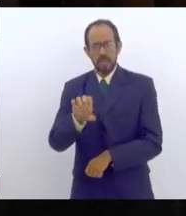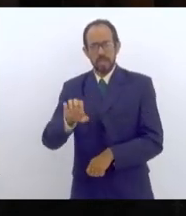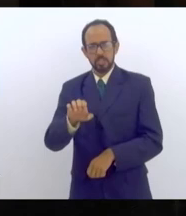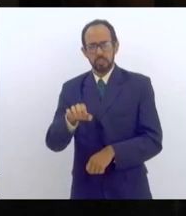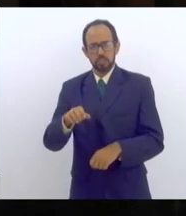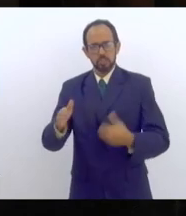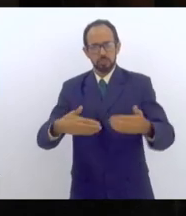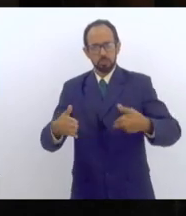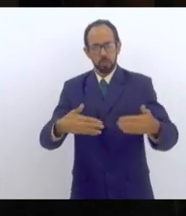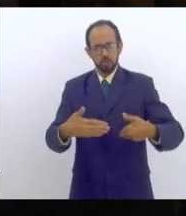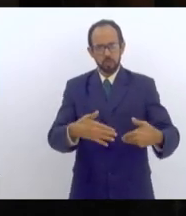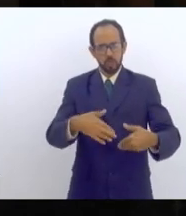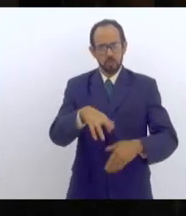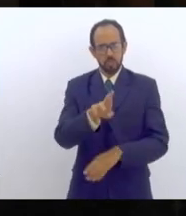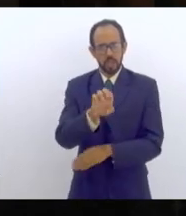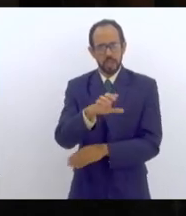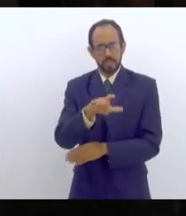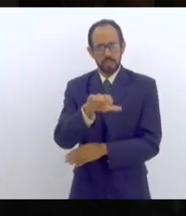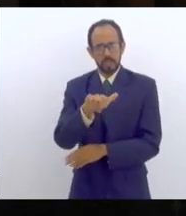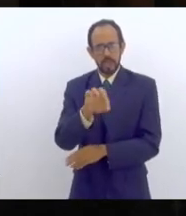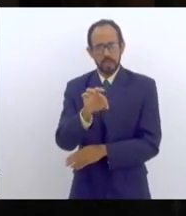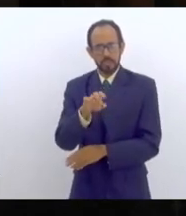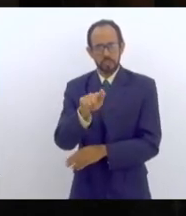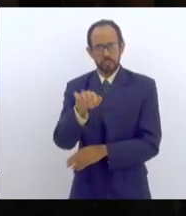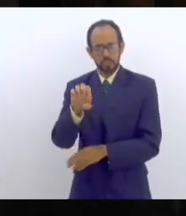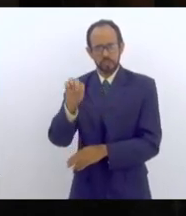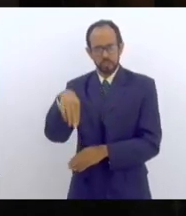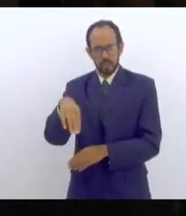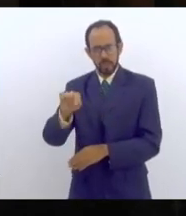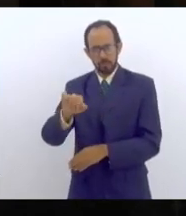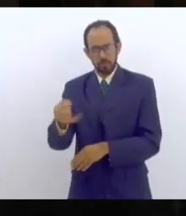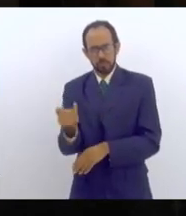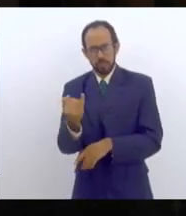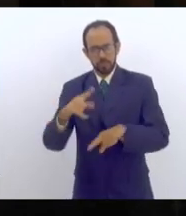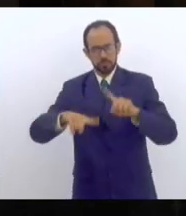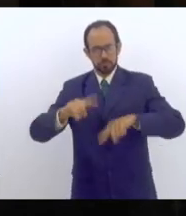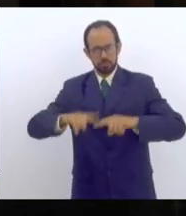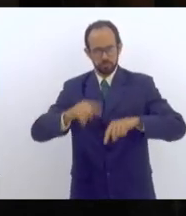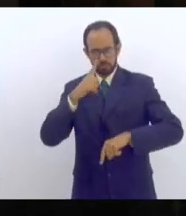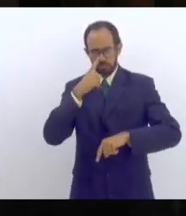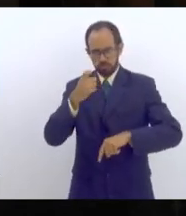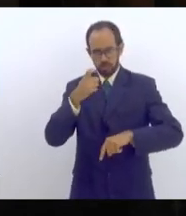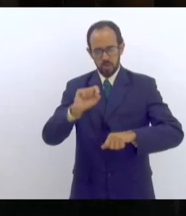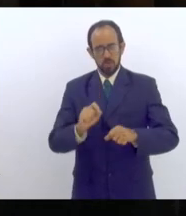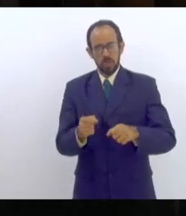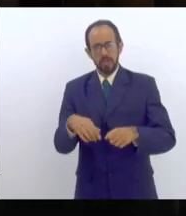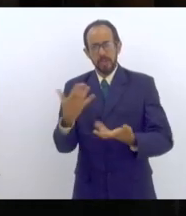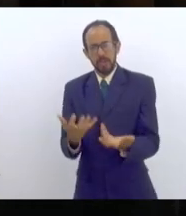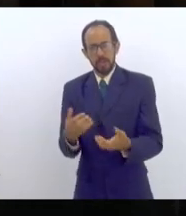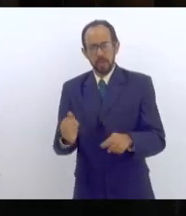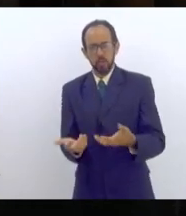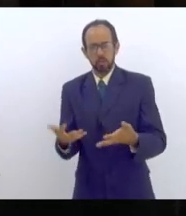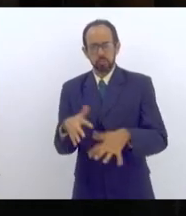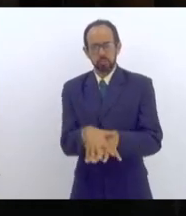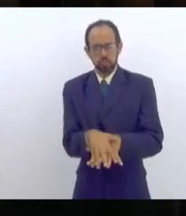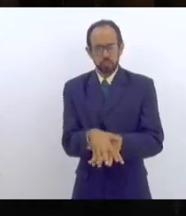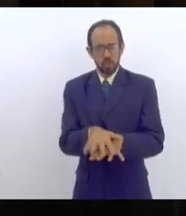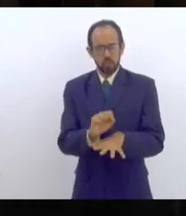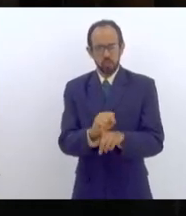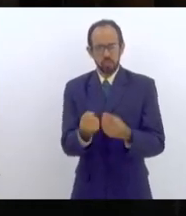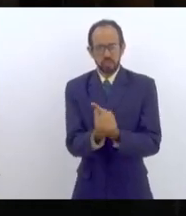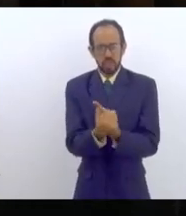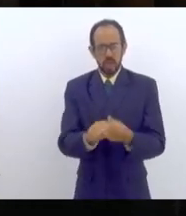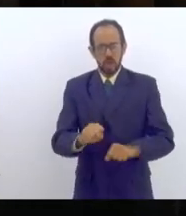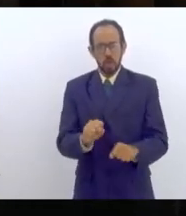reciclagem. O decreto busca avançar nesse quesito, juntando num só pacote inclusão social, emancipação econômica